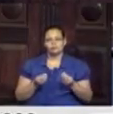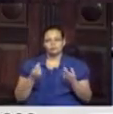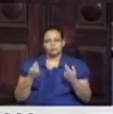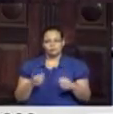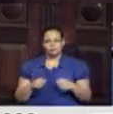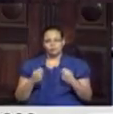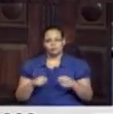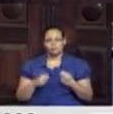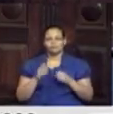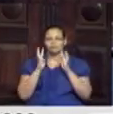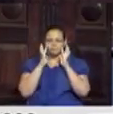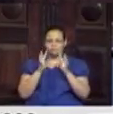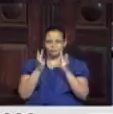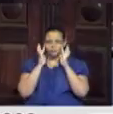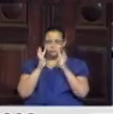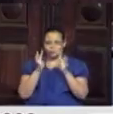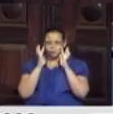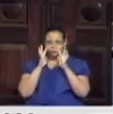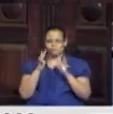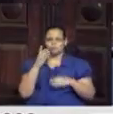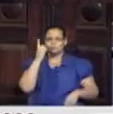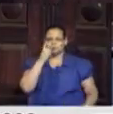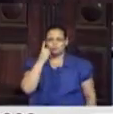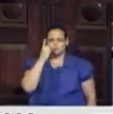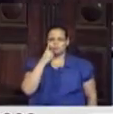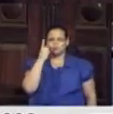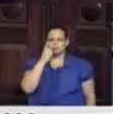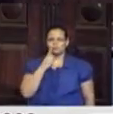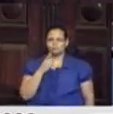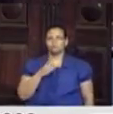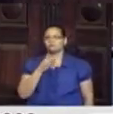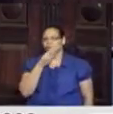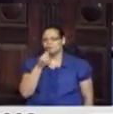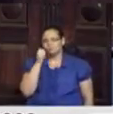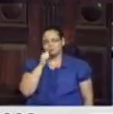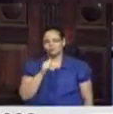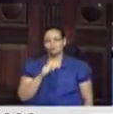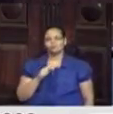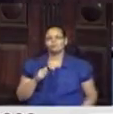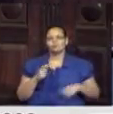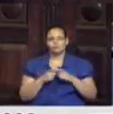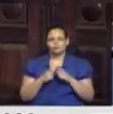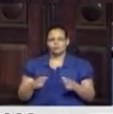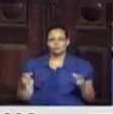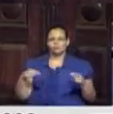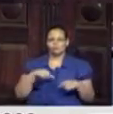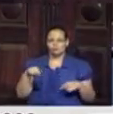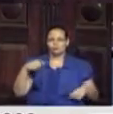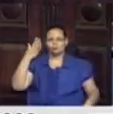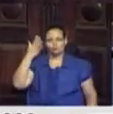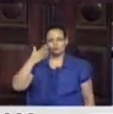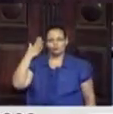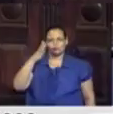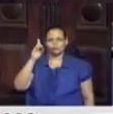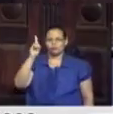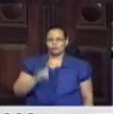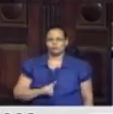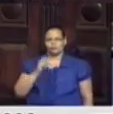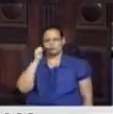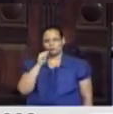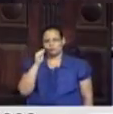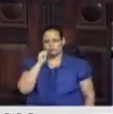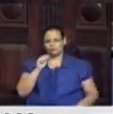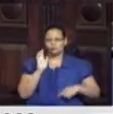quero aqui chamar a atenção dos deputados e das deputadas, de modo geral, que todos discursamos hoje sobre os direitos das mulheres,